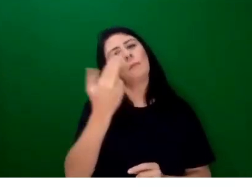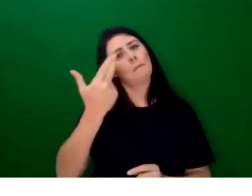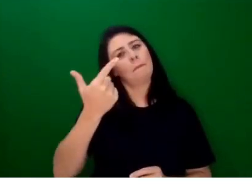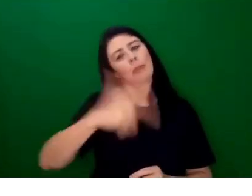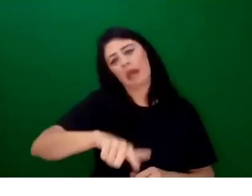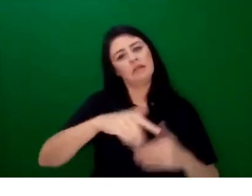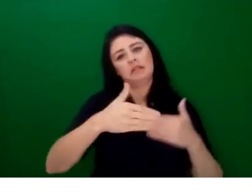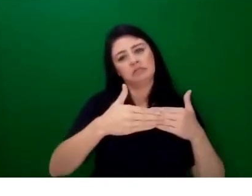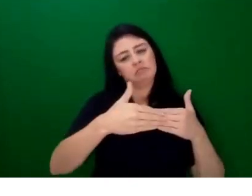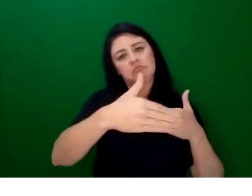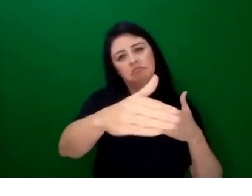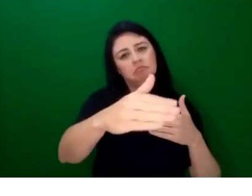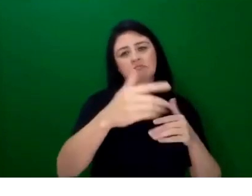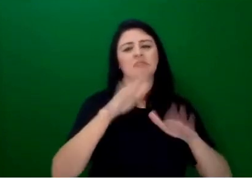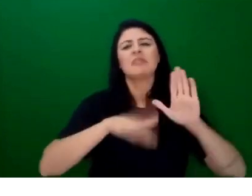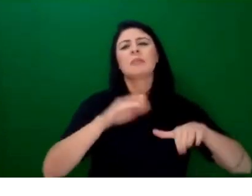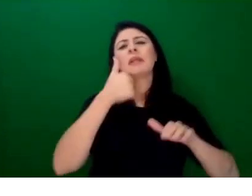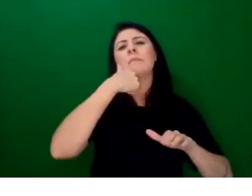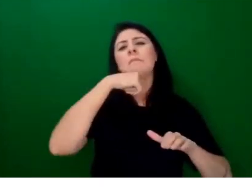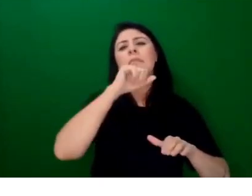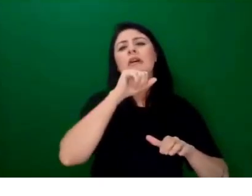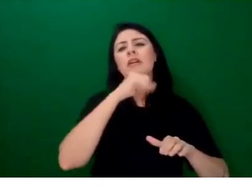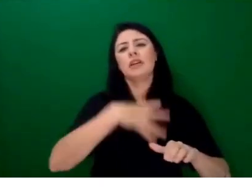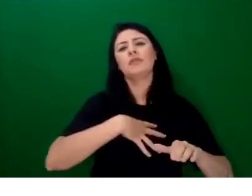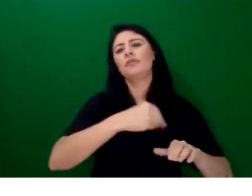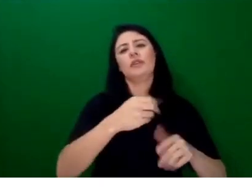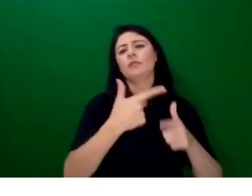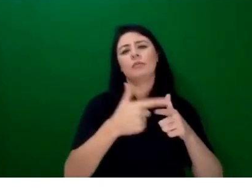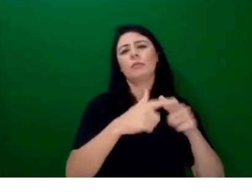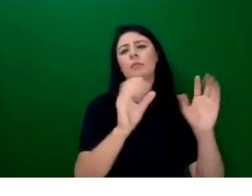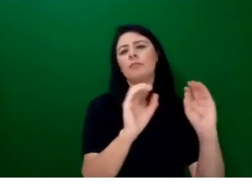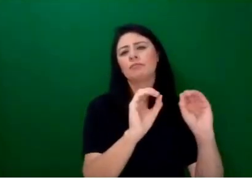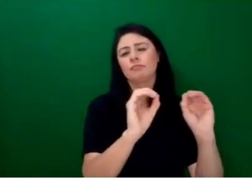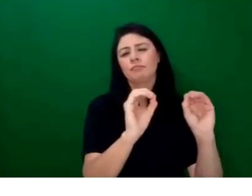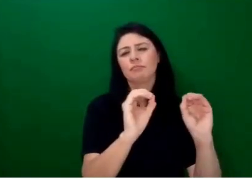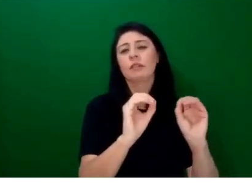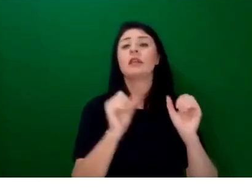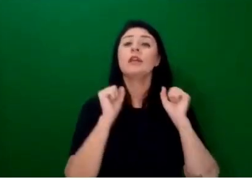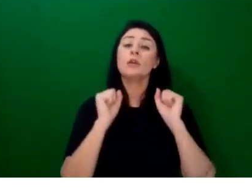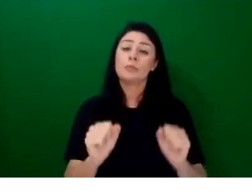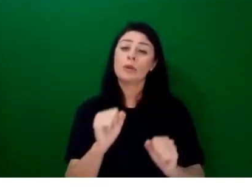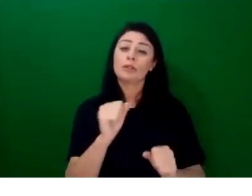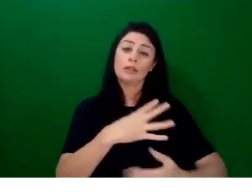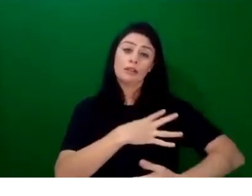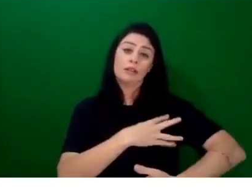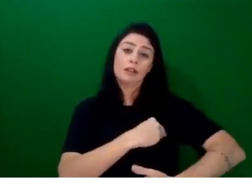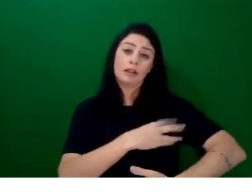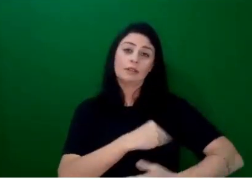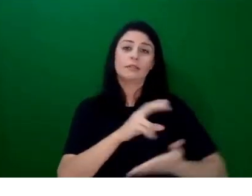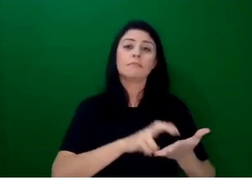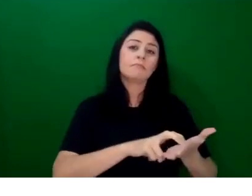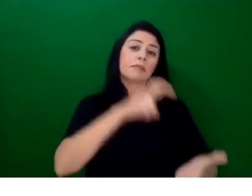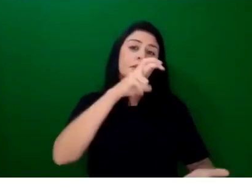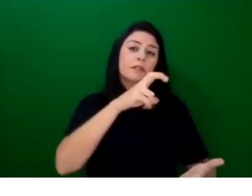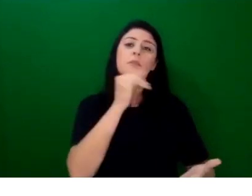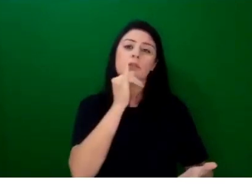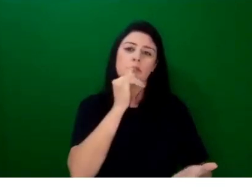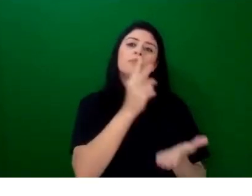com o bebê e a mãe, não tem problema nenhum. Então, caso seja o caso, pode ser o leite materno de